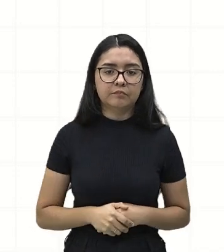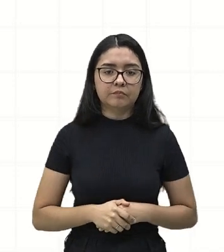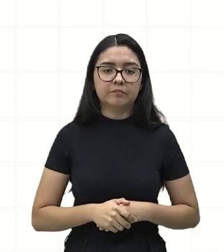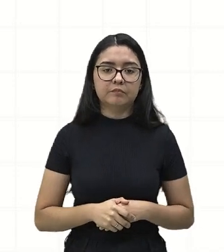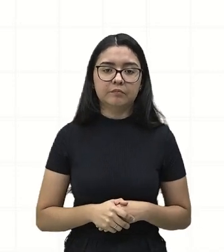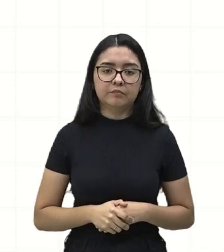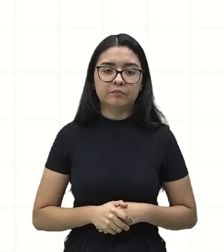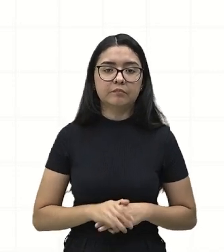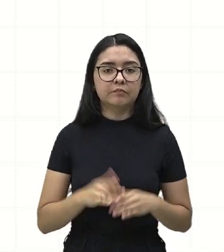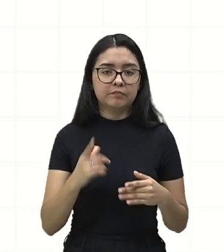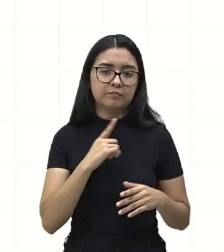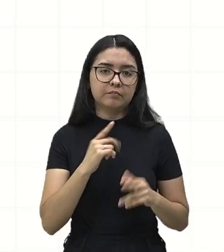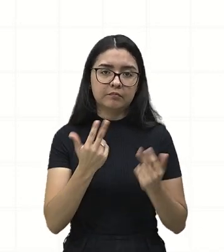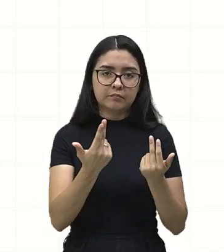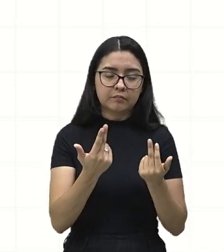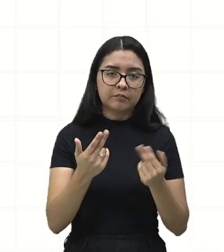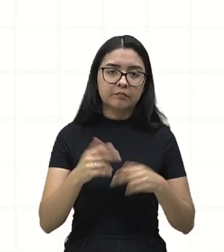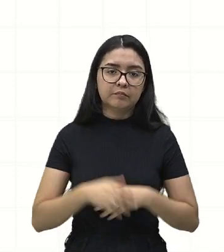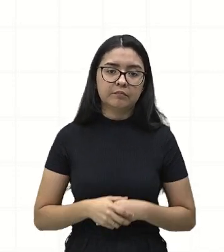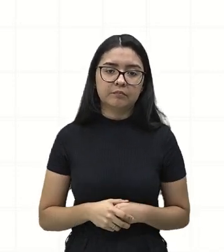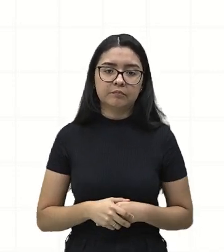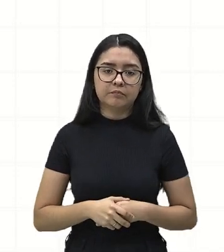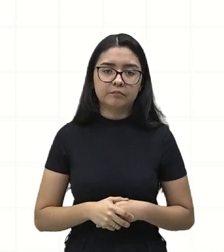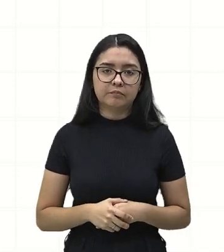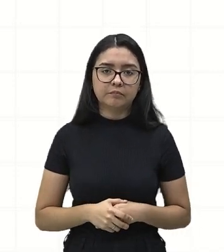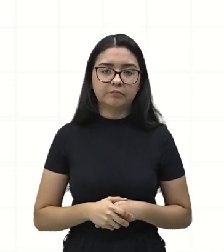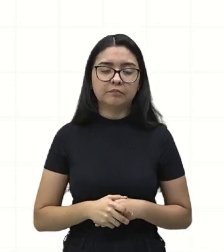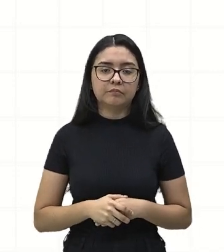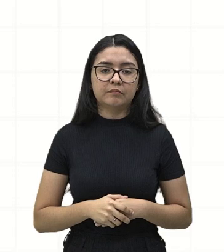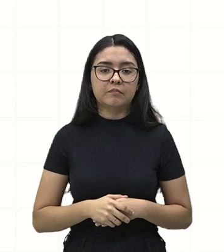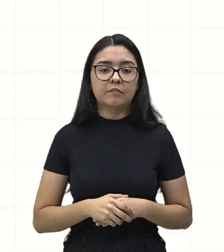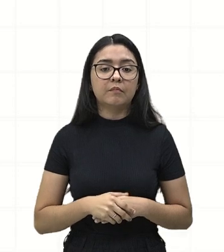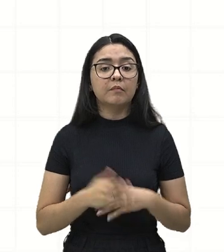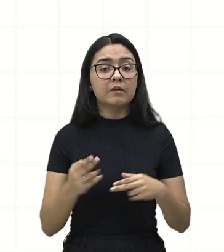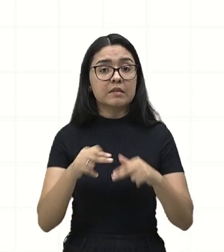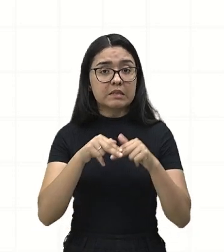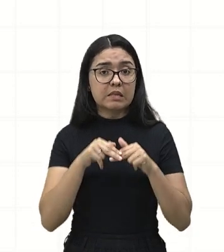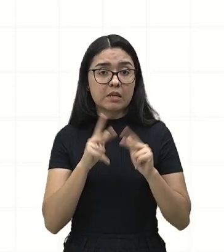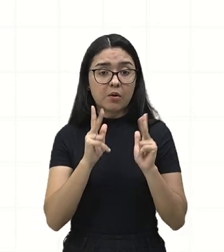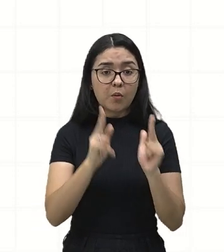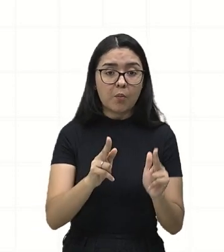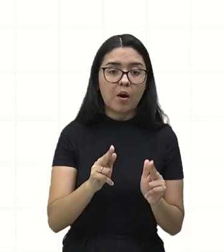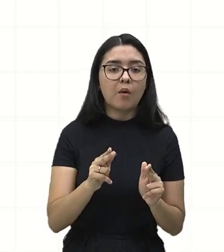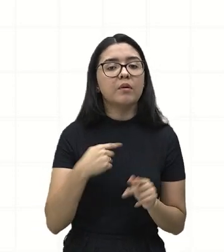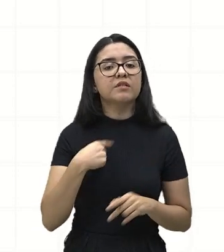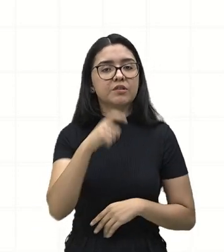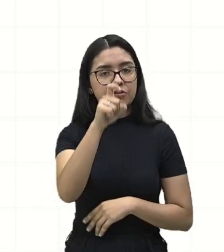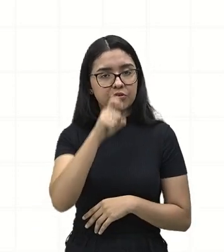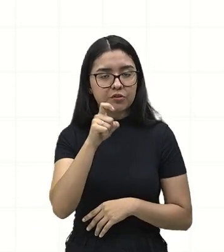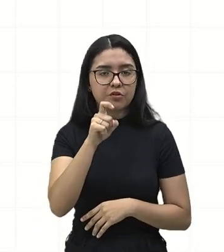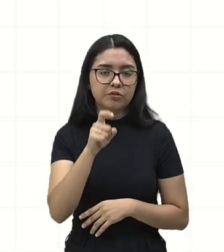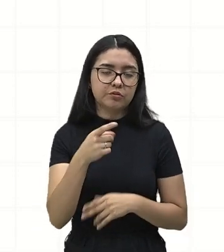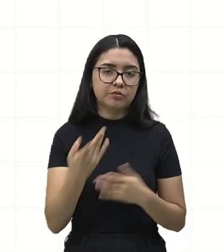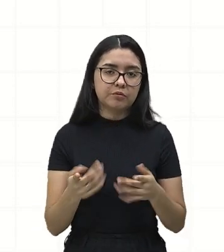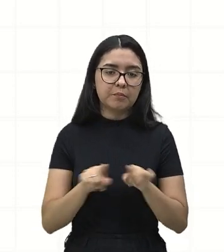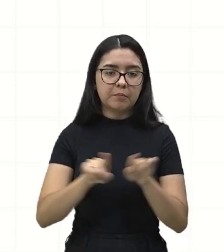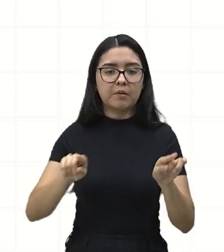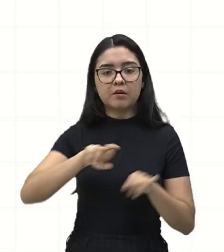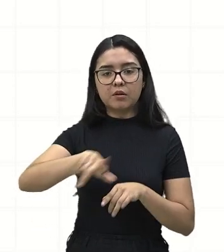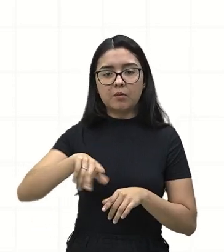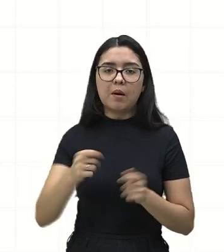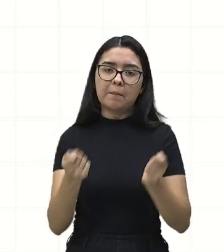não, proporcional. Porque se fosse do mesmo tamanho, seria x também. Mas não é isso que eu quero falar. Eu quero falar que eles serão proporcionais.